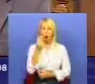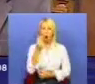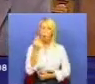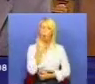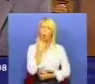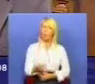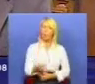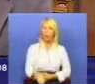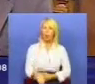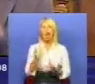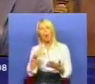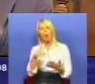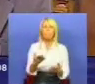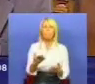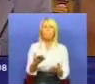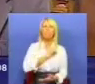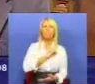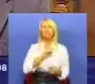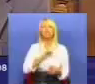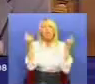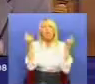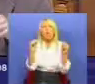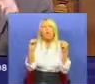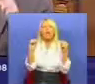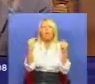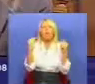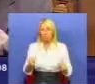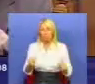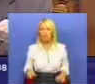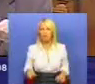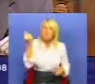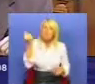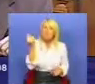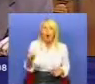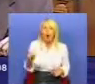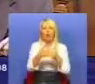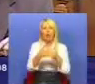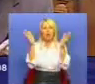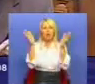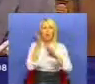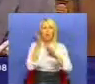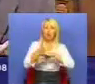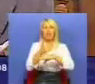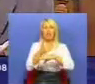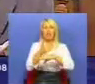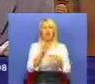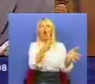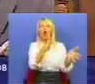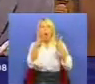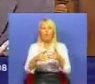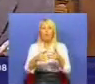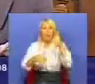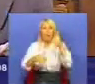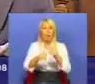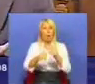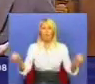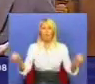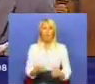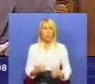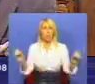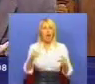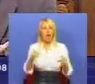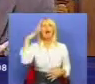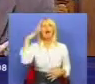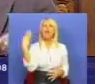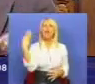em privatizar unicamente em todos os setores onde não há concorrência. Normalmente